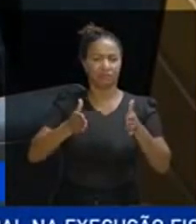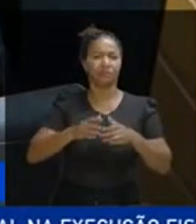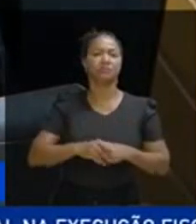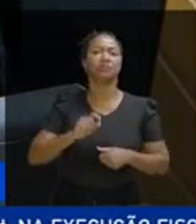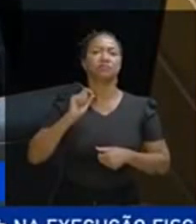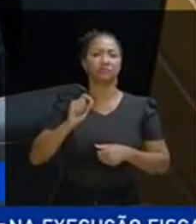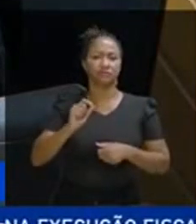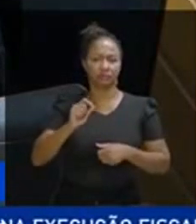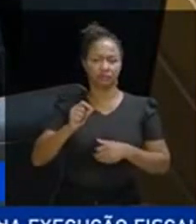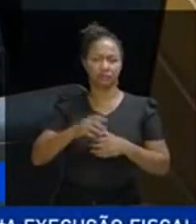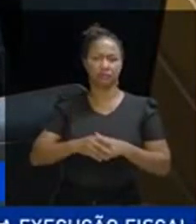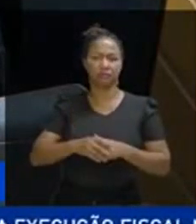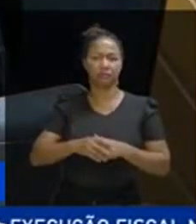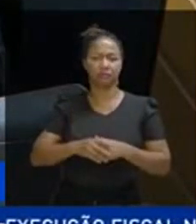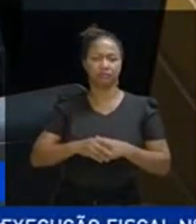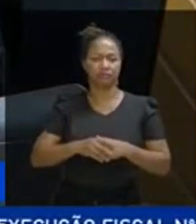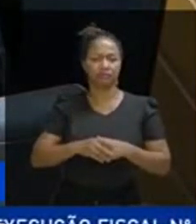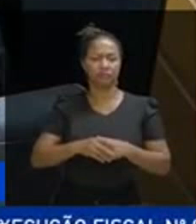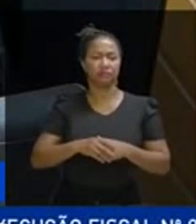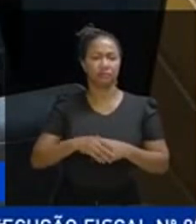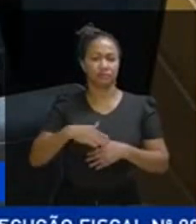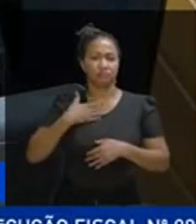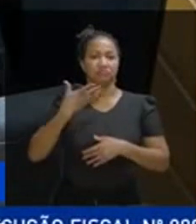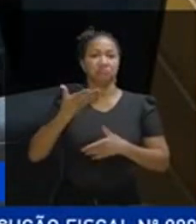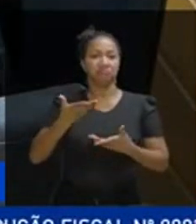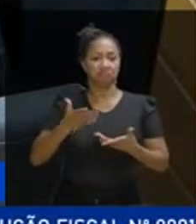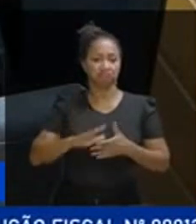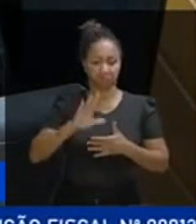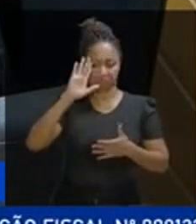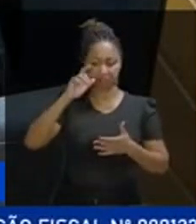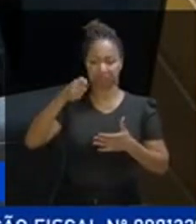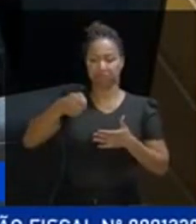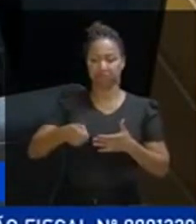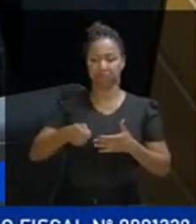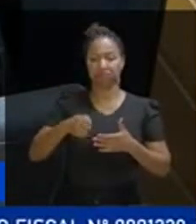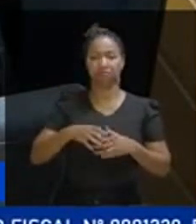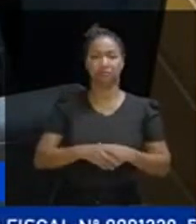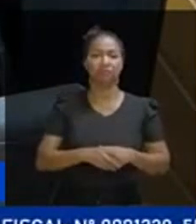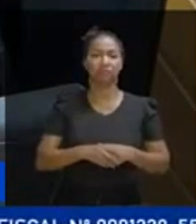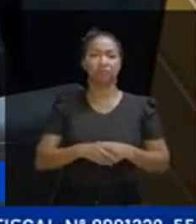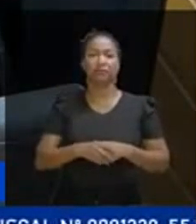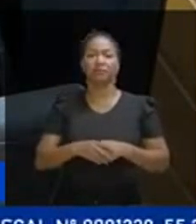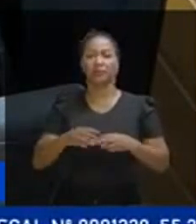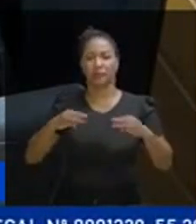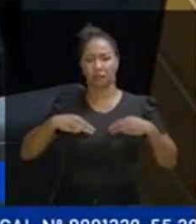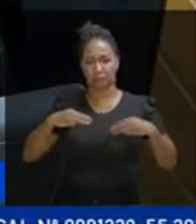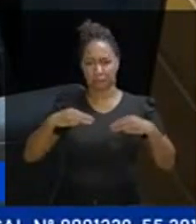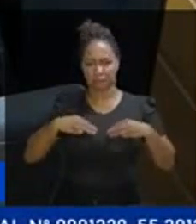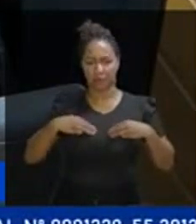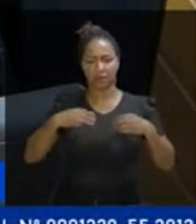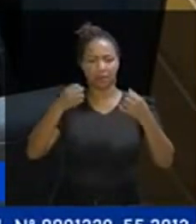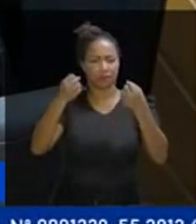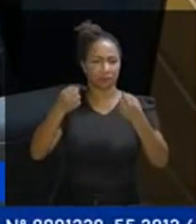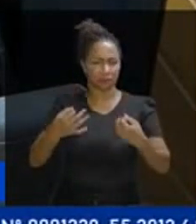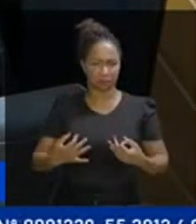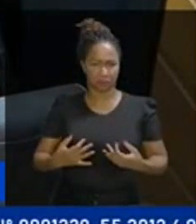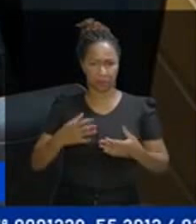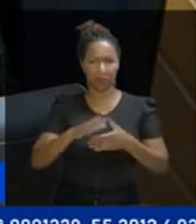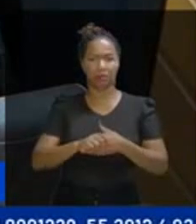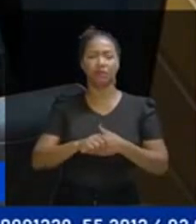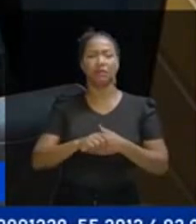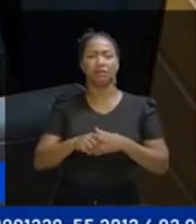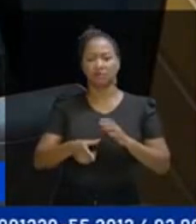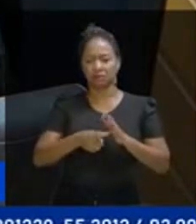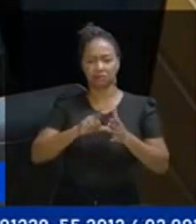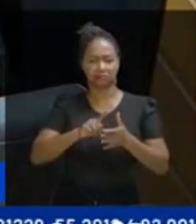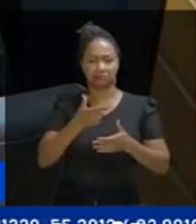em tese, decisão surpresa, vedada pelo artigo 10 do CPC. No mérito, alega a inocorrência da